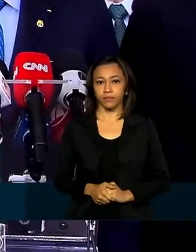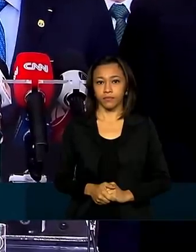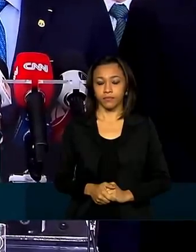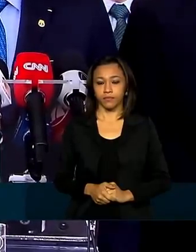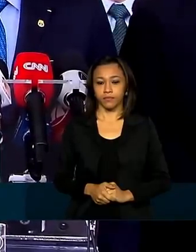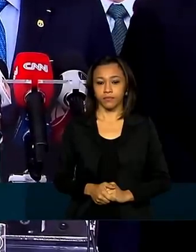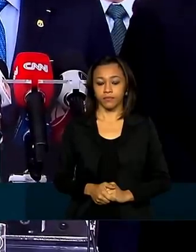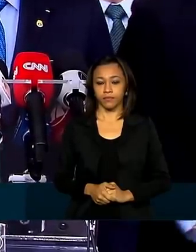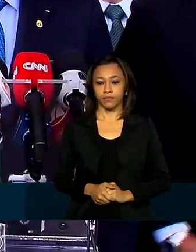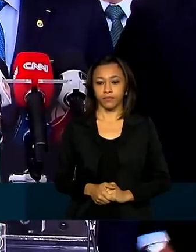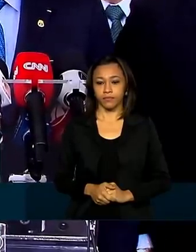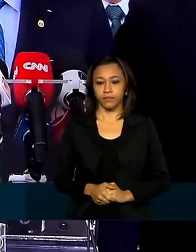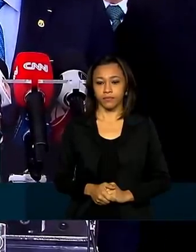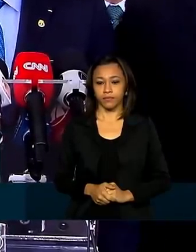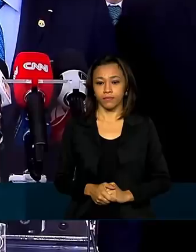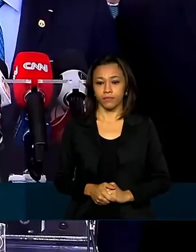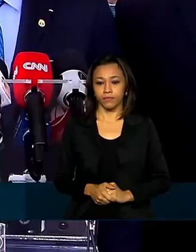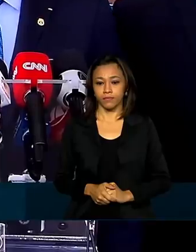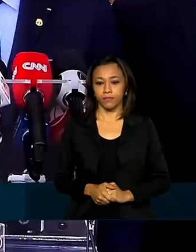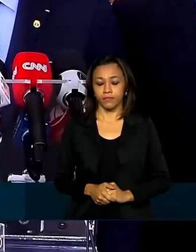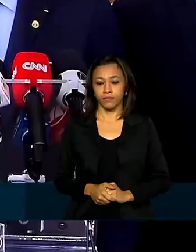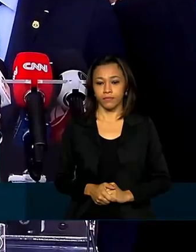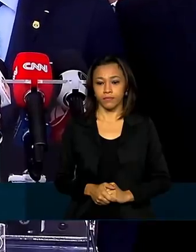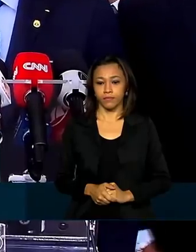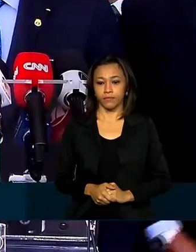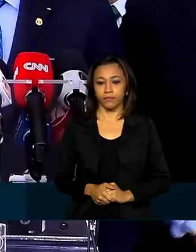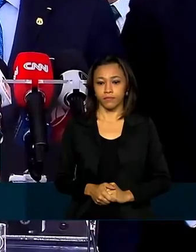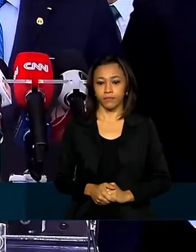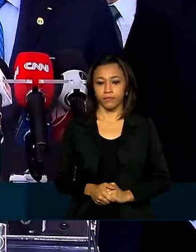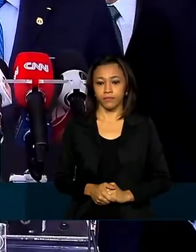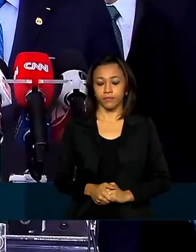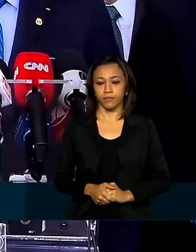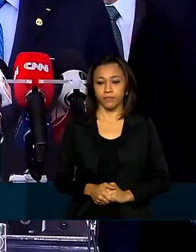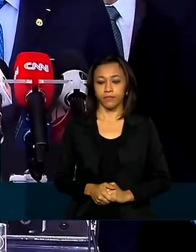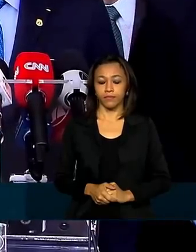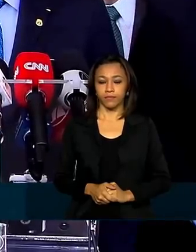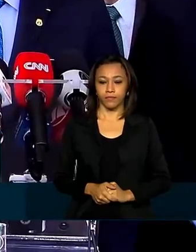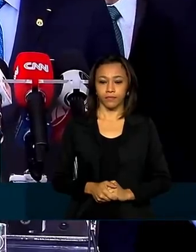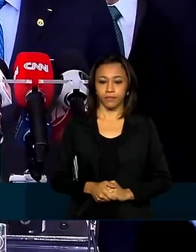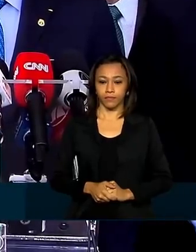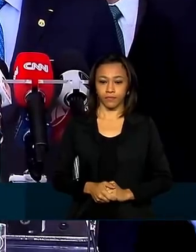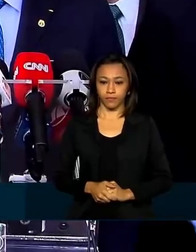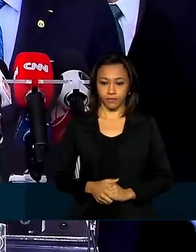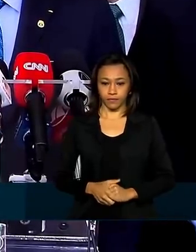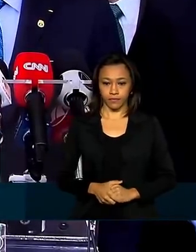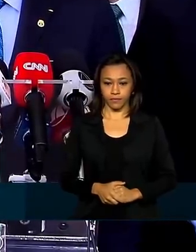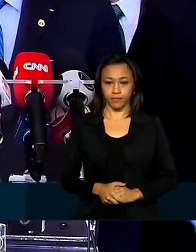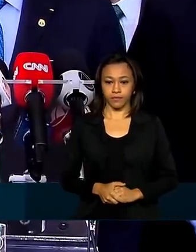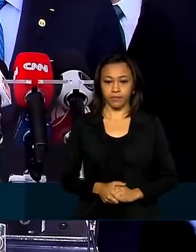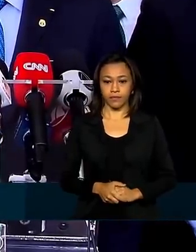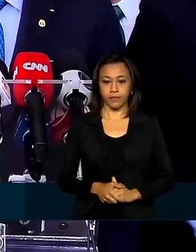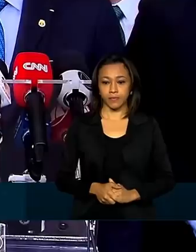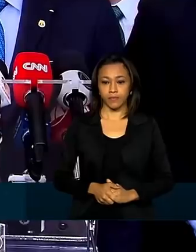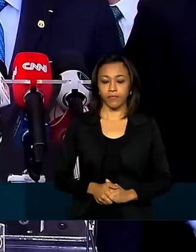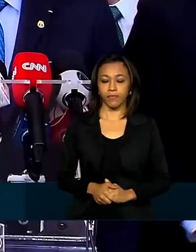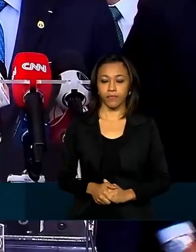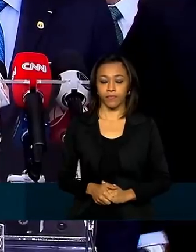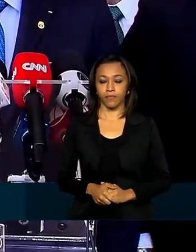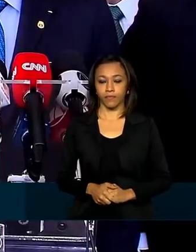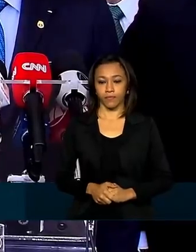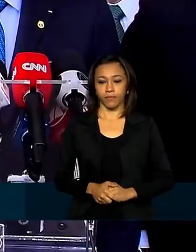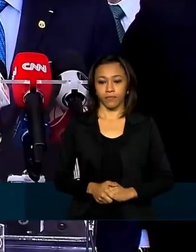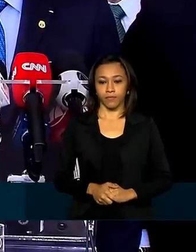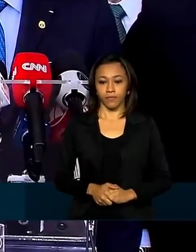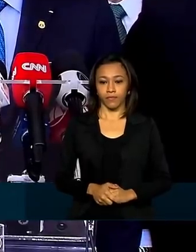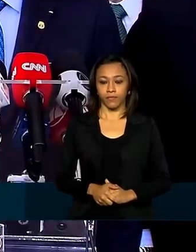atender aqueles conhecidos agora como invisíveis, porque o Brasil, segundo a